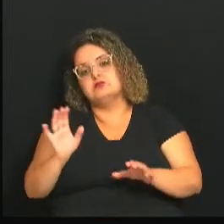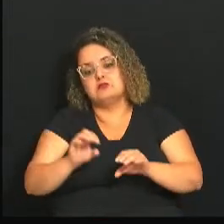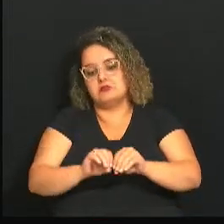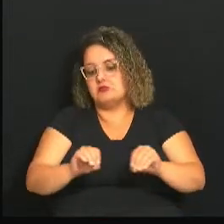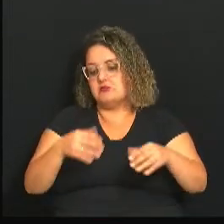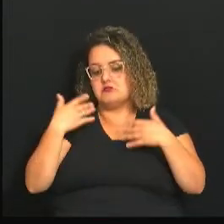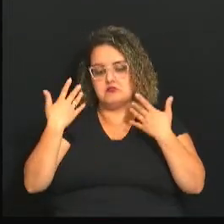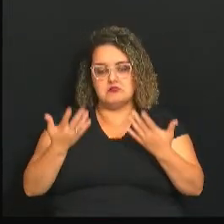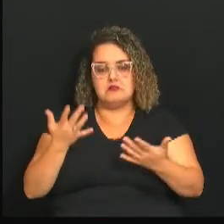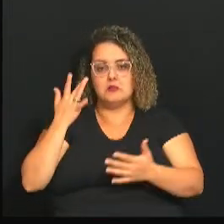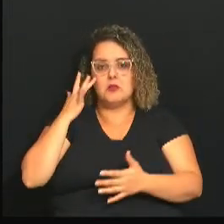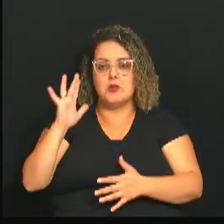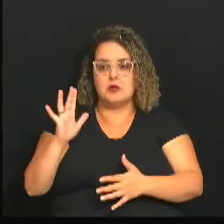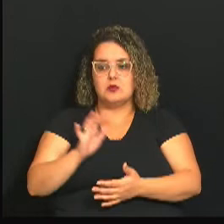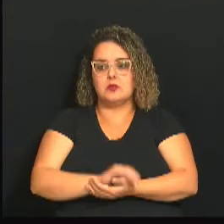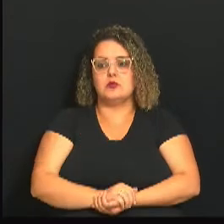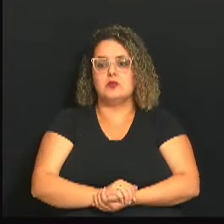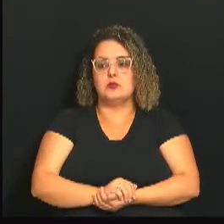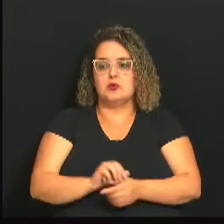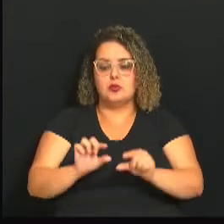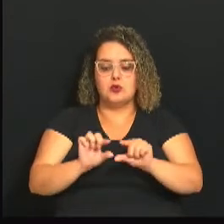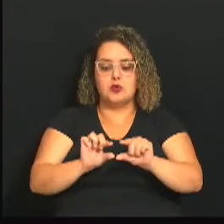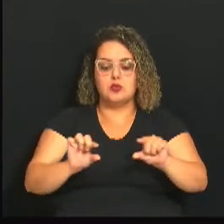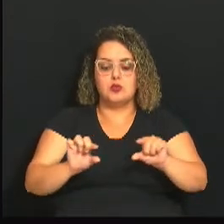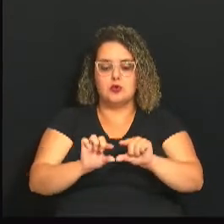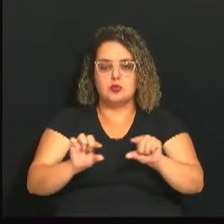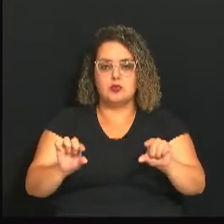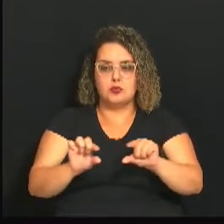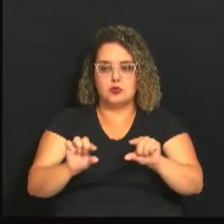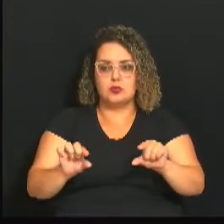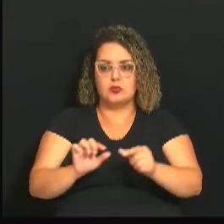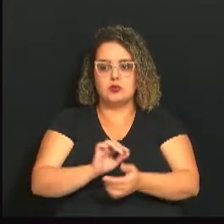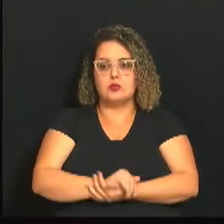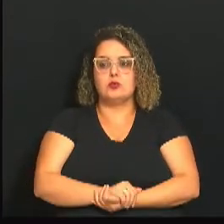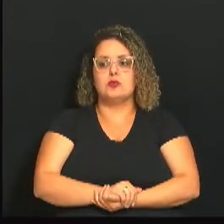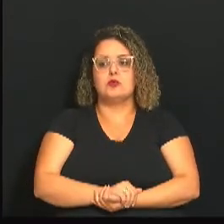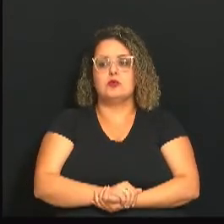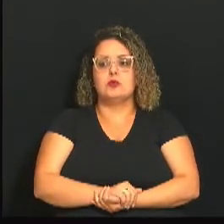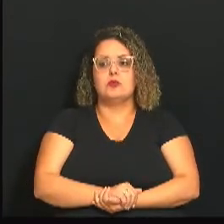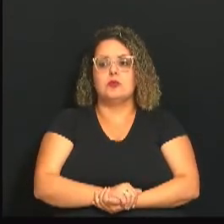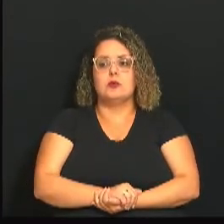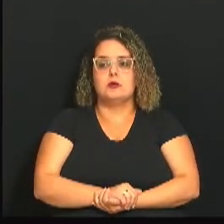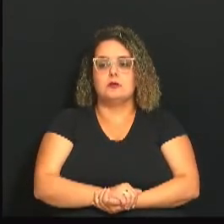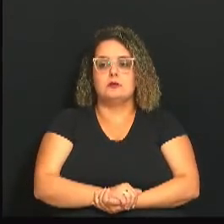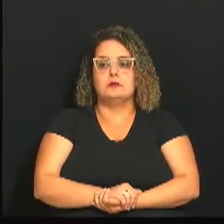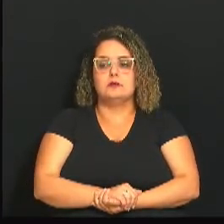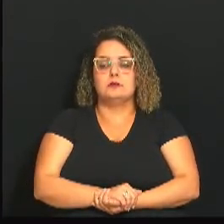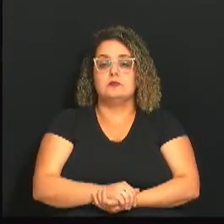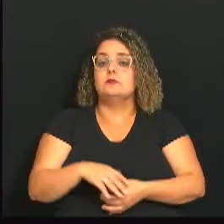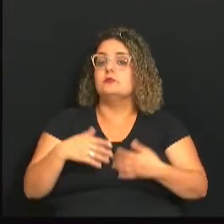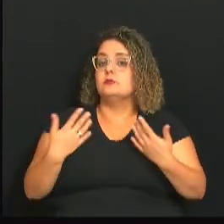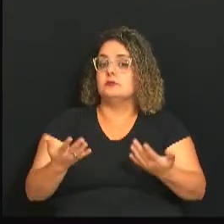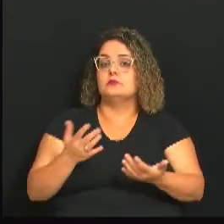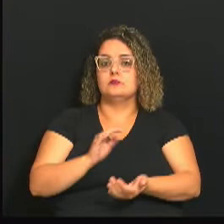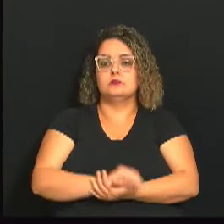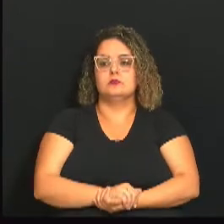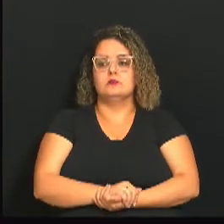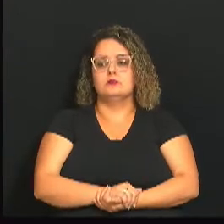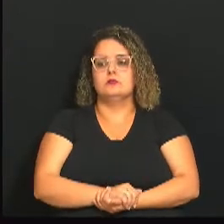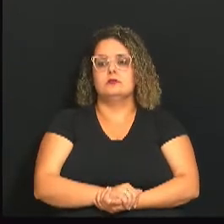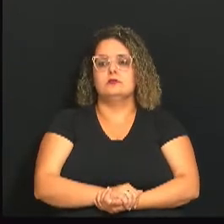a espessura, né, da tubulação. O fato é que está